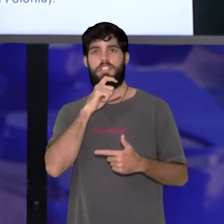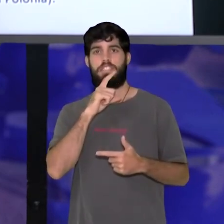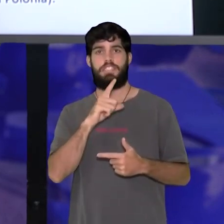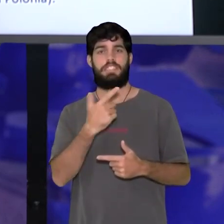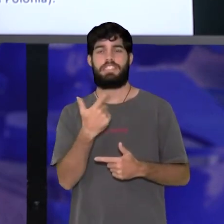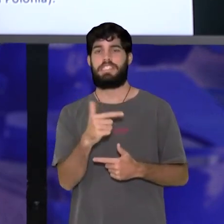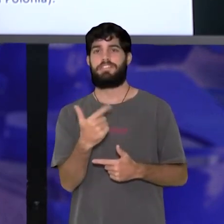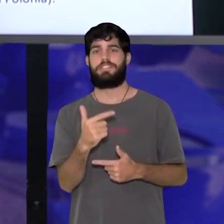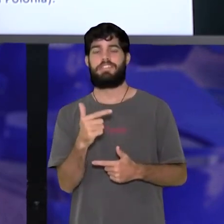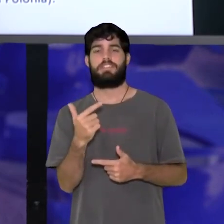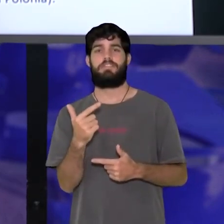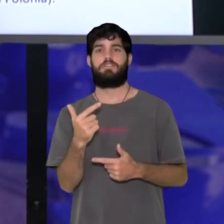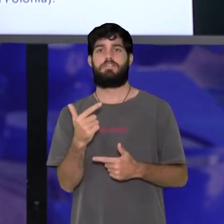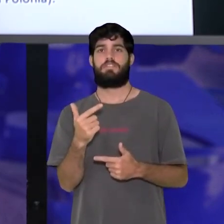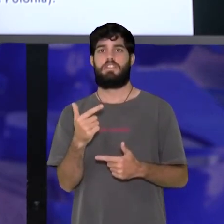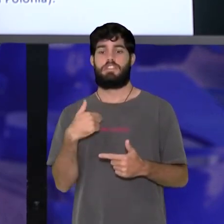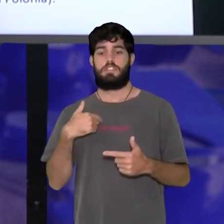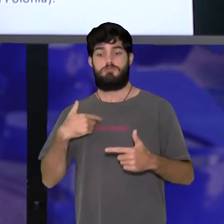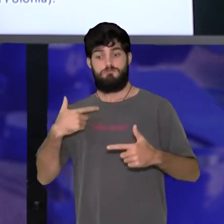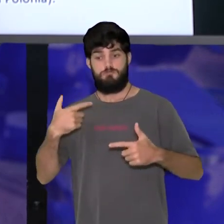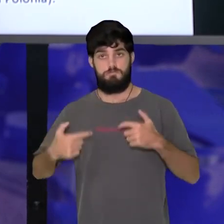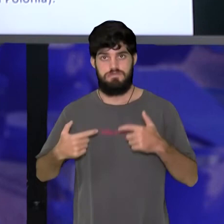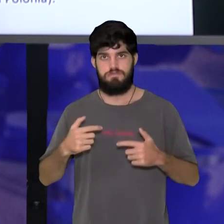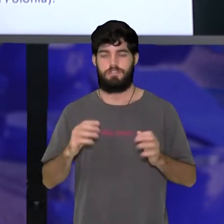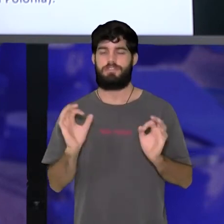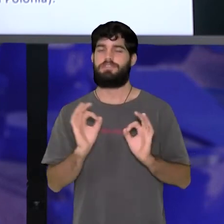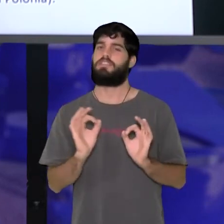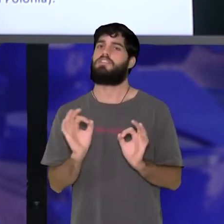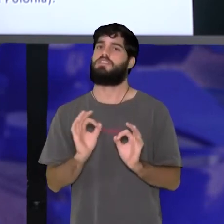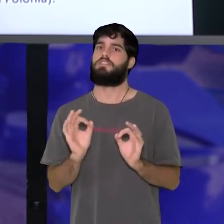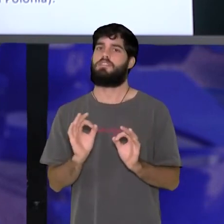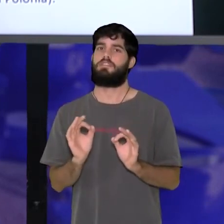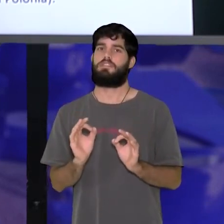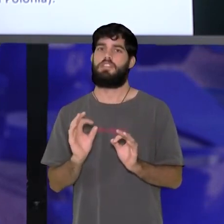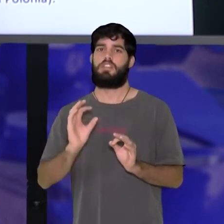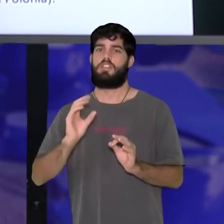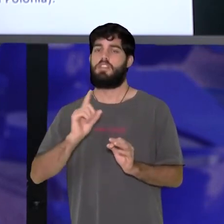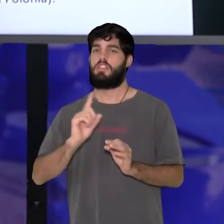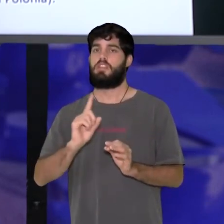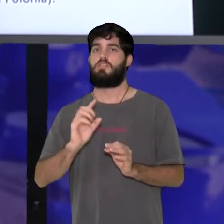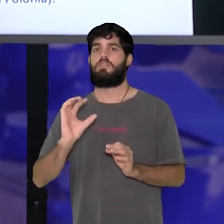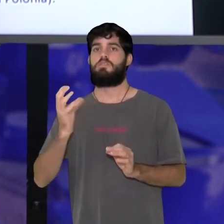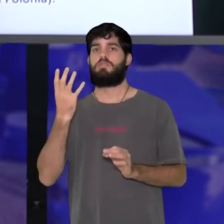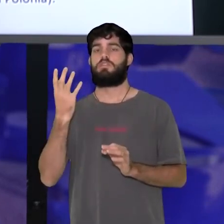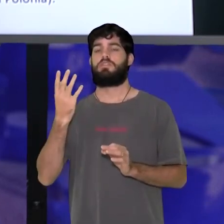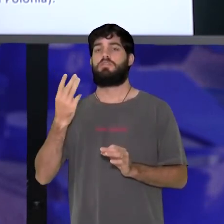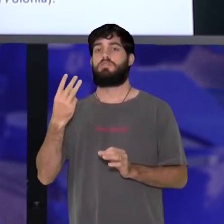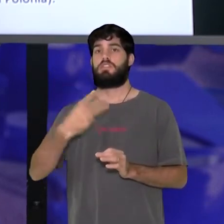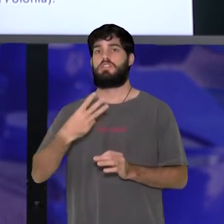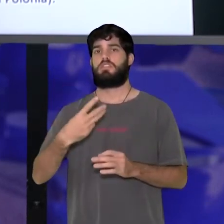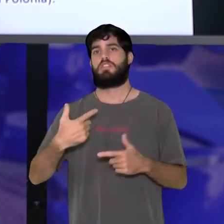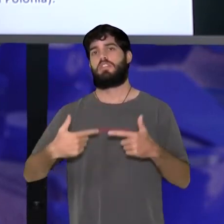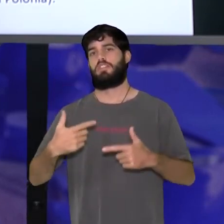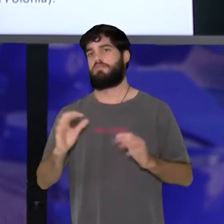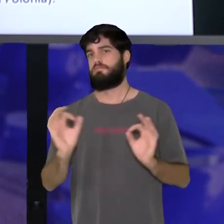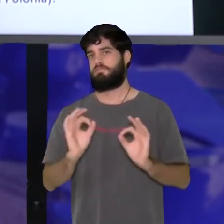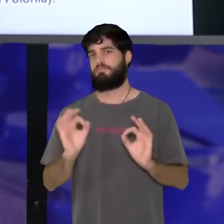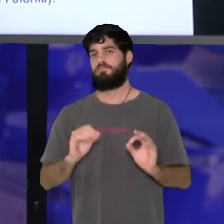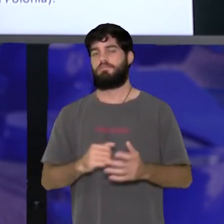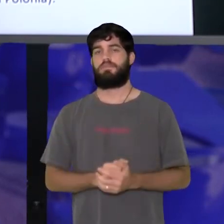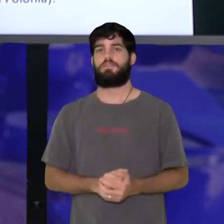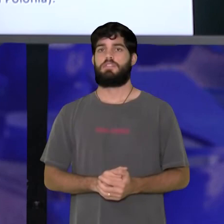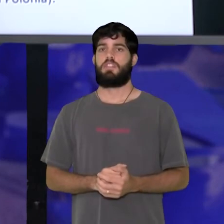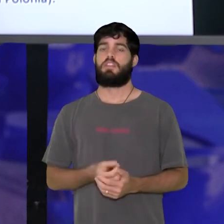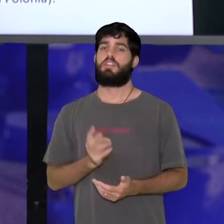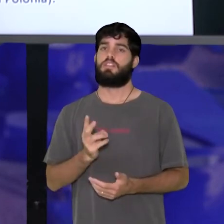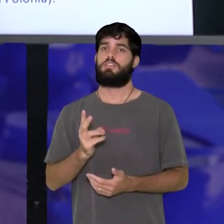chegou aos seus finalmente. Não ocorreu uma Terceira Guerra Mundial. Mas como eu disse para vocês, durante todo o período